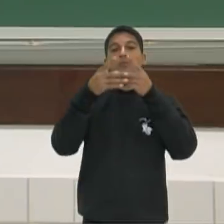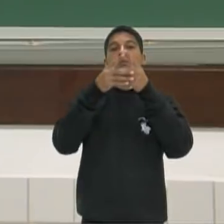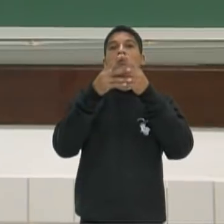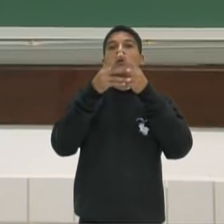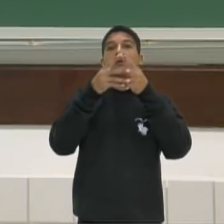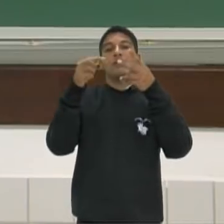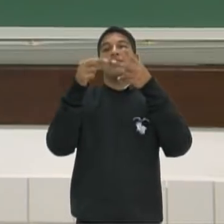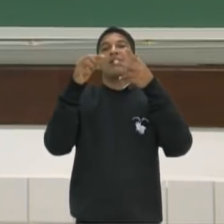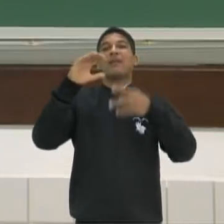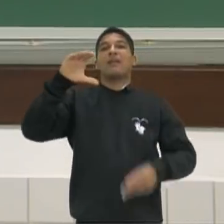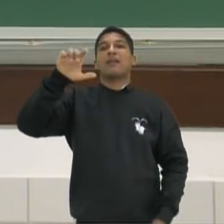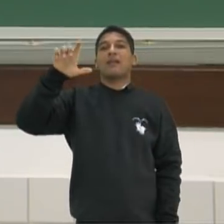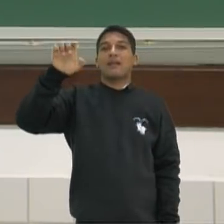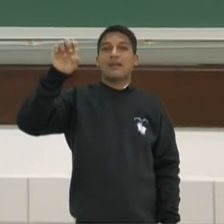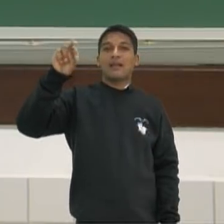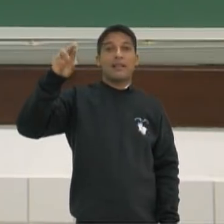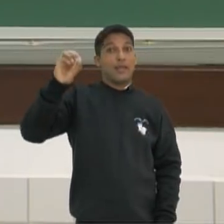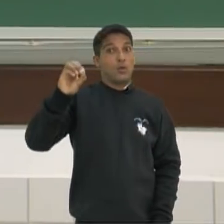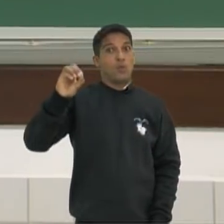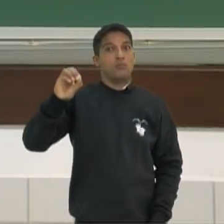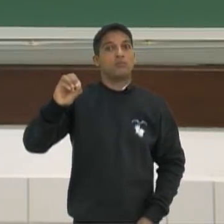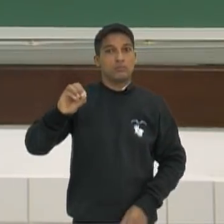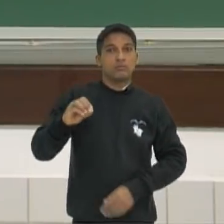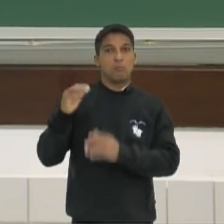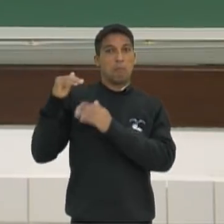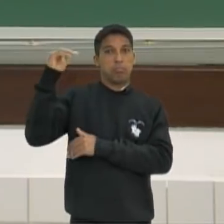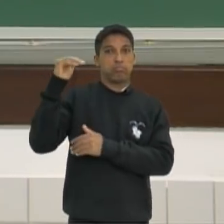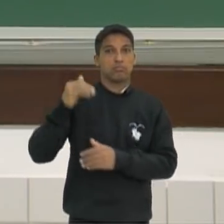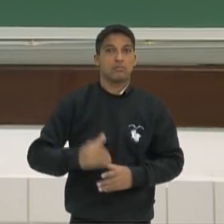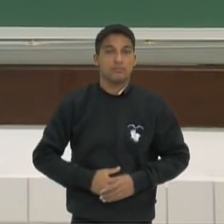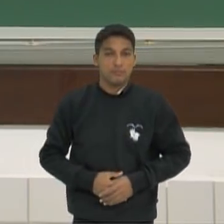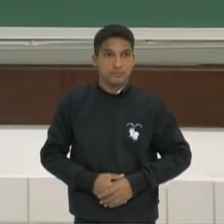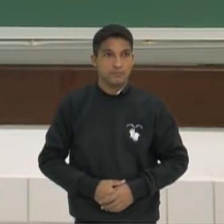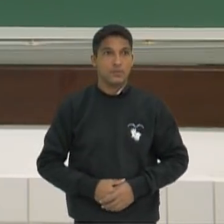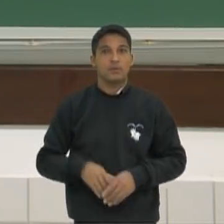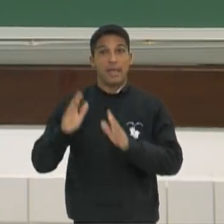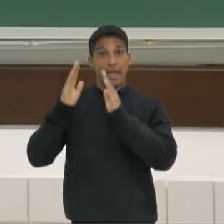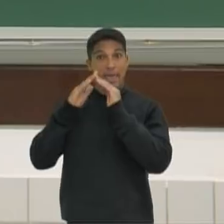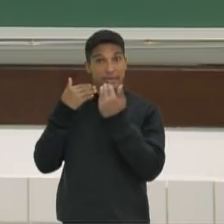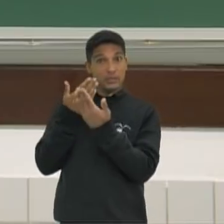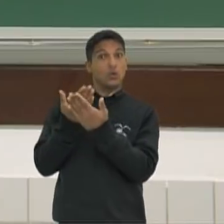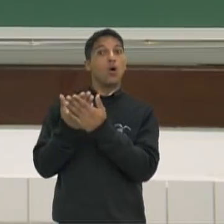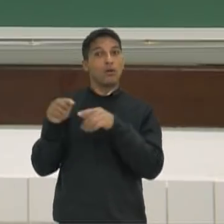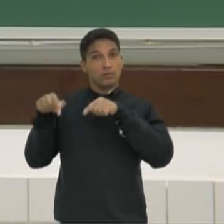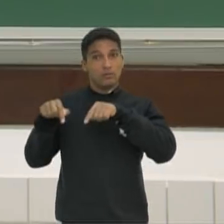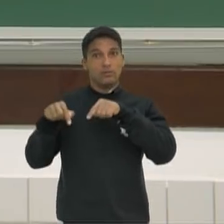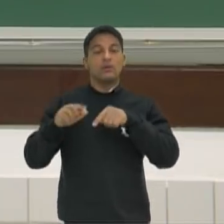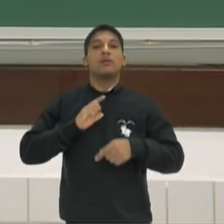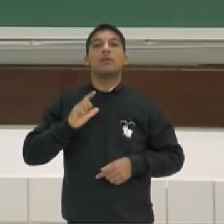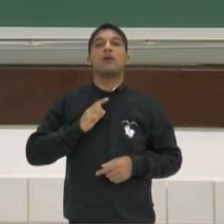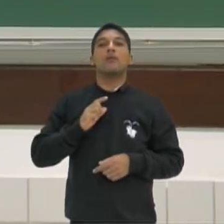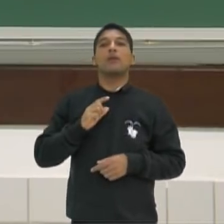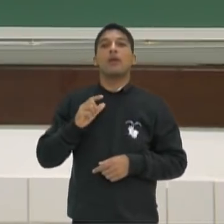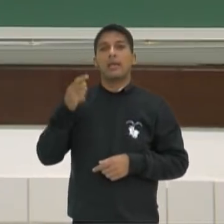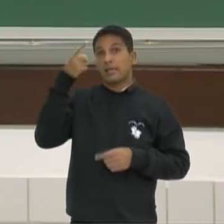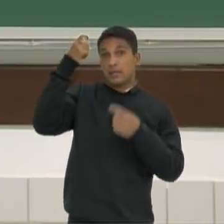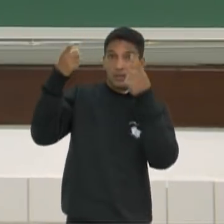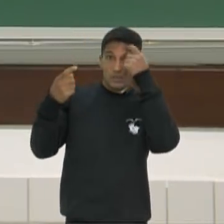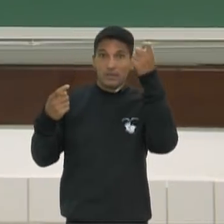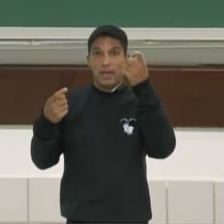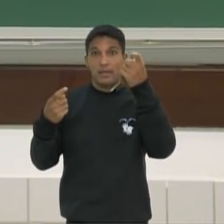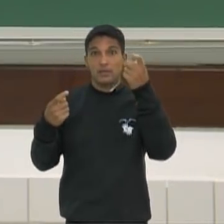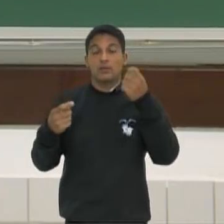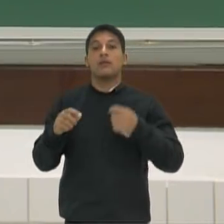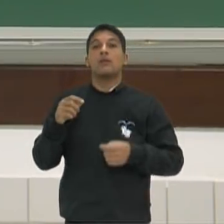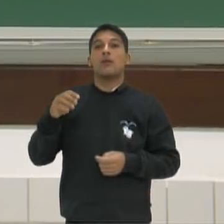estava ligada a uma produção teológica, né? Se a escolástica vai vir como uma ideia filosófica,